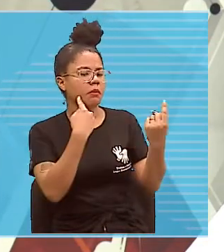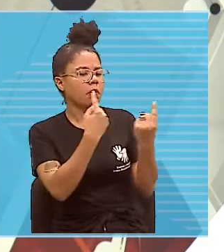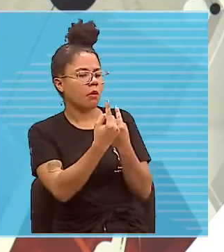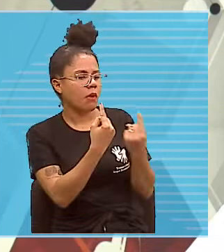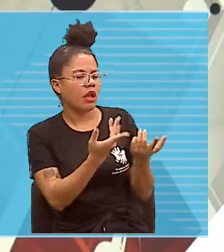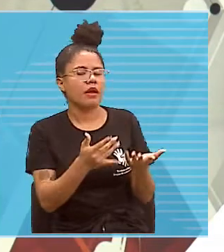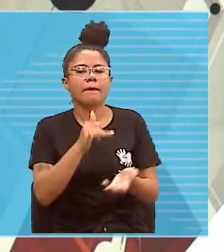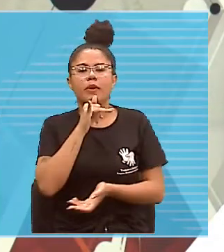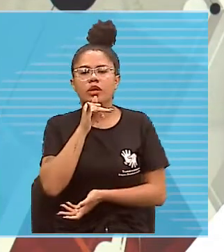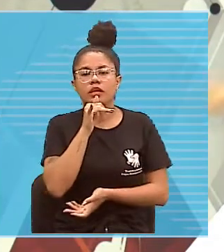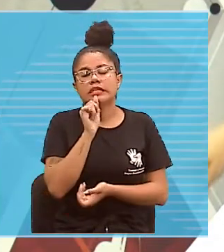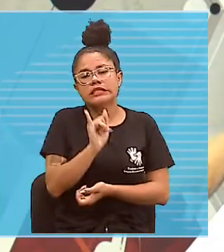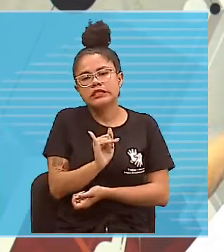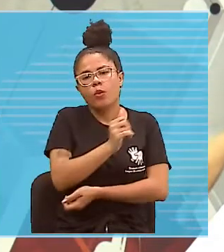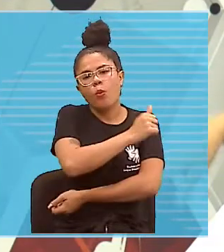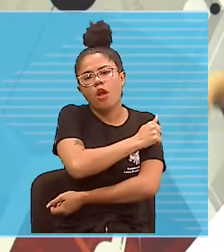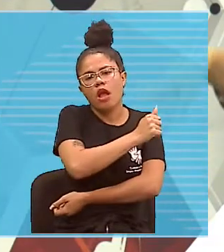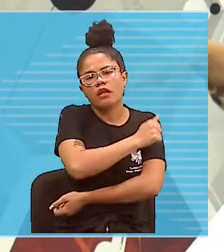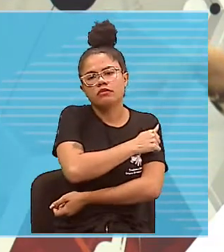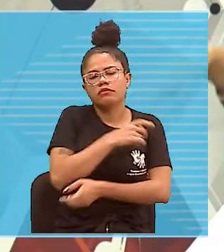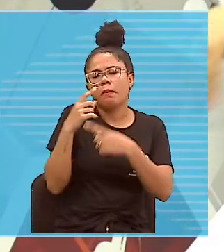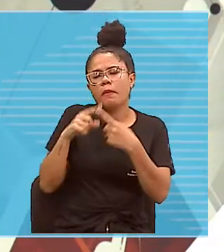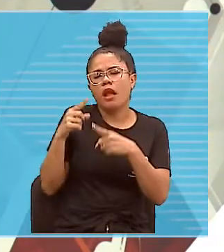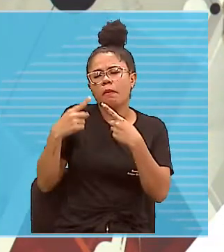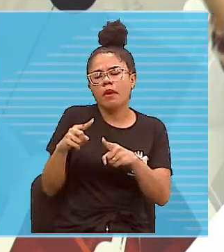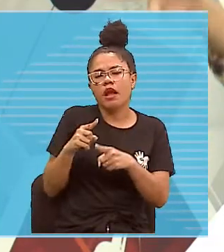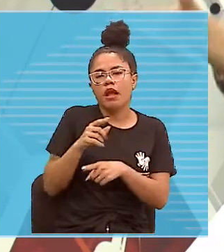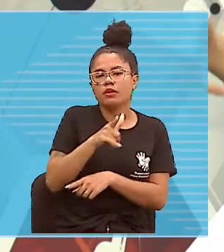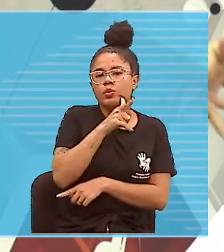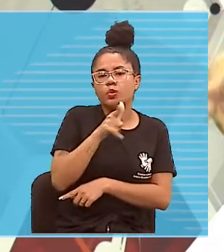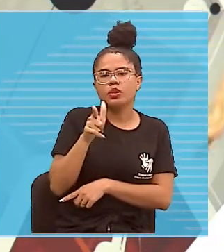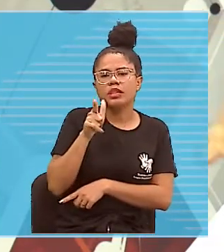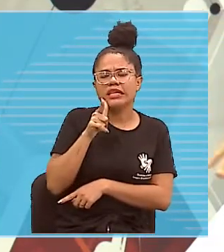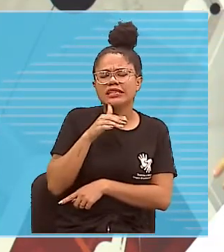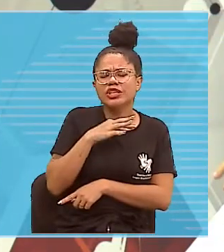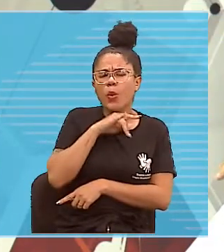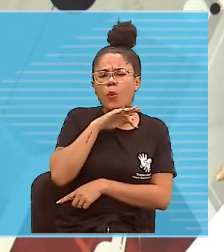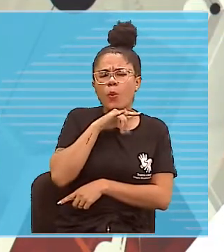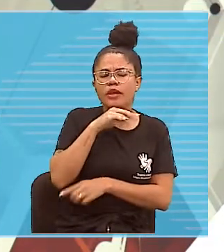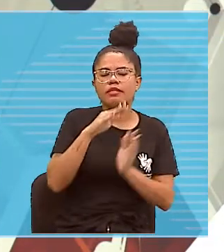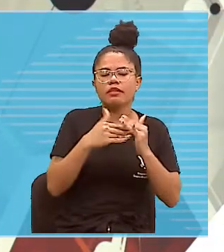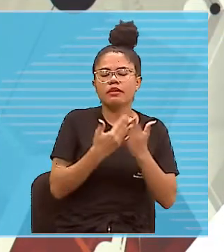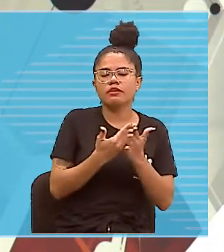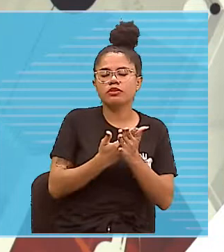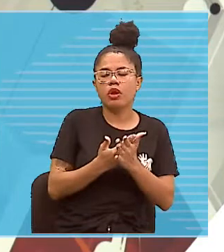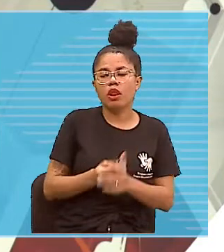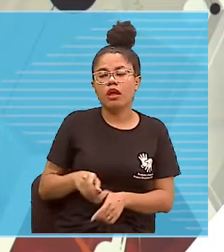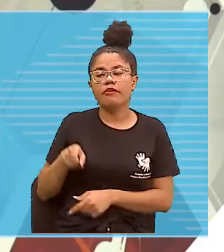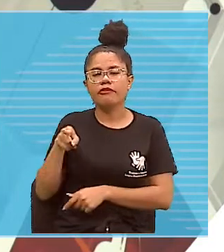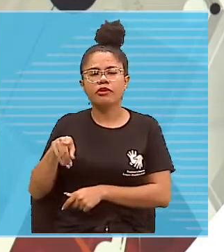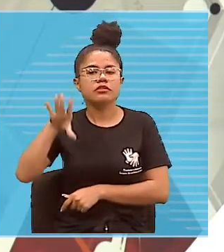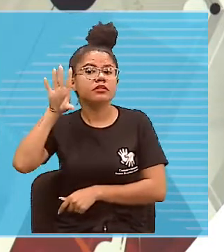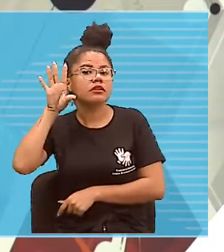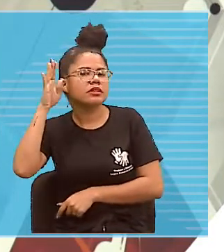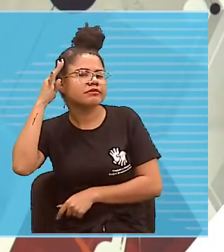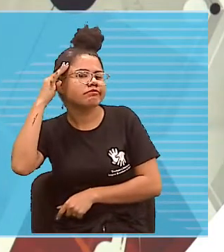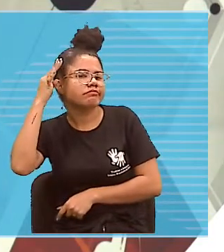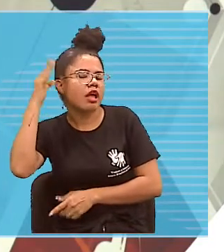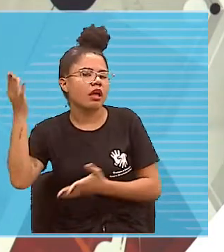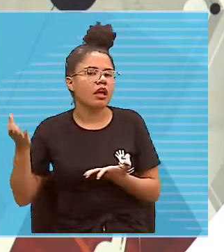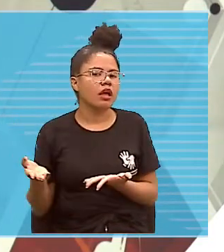da merenda, você abafa as reclamações desses alunos ou você escuta o que eles têm a